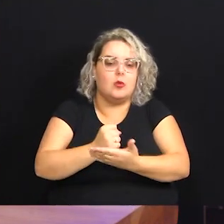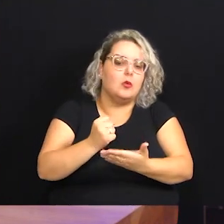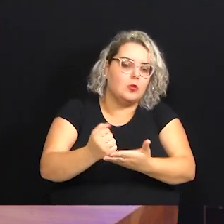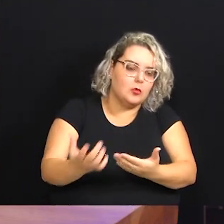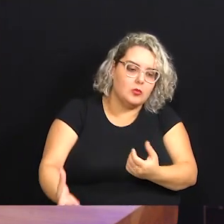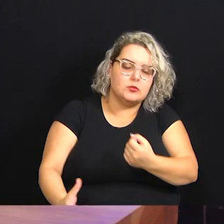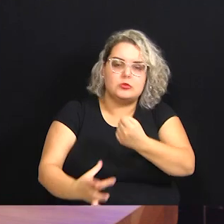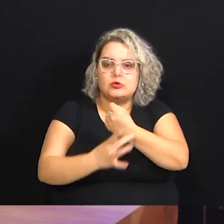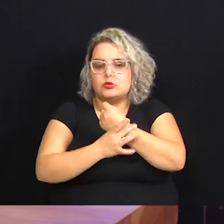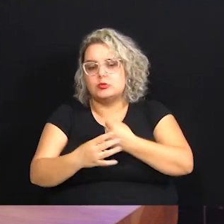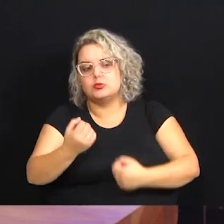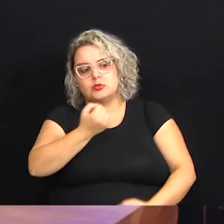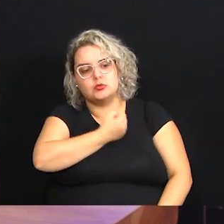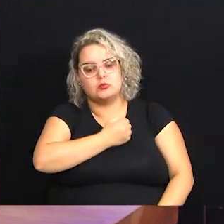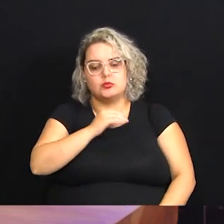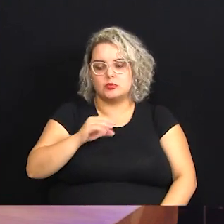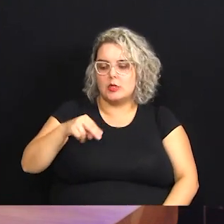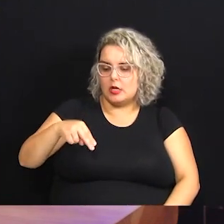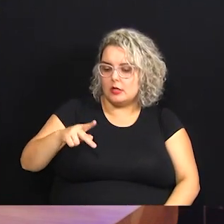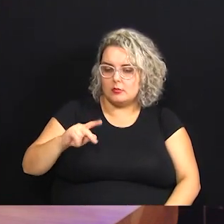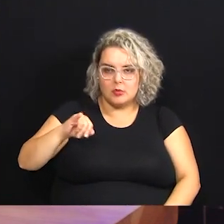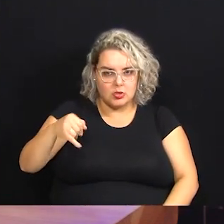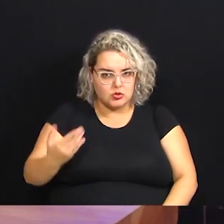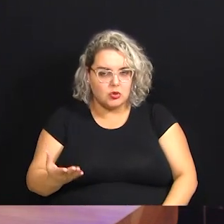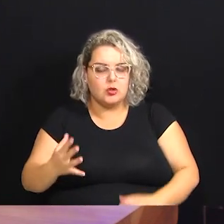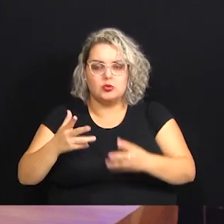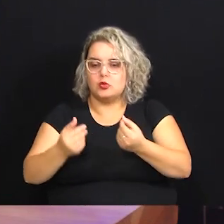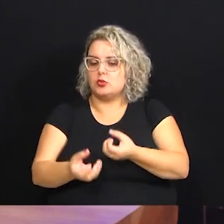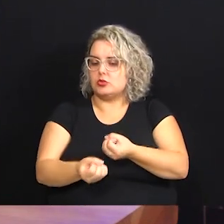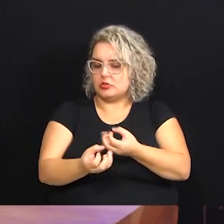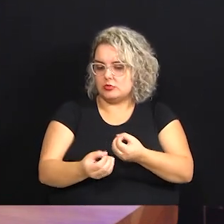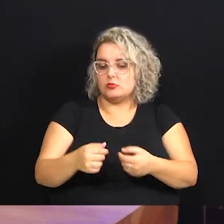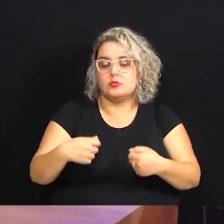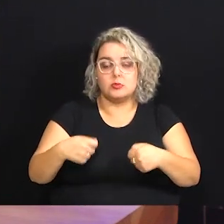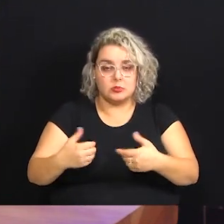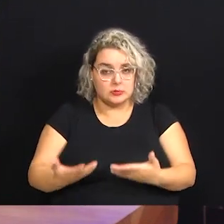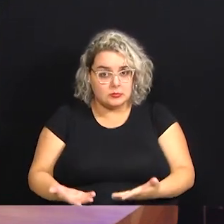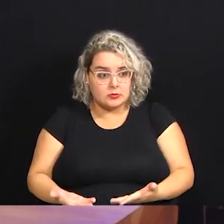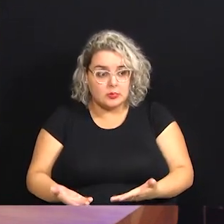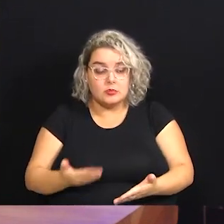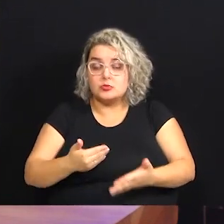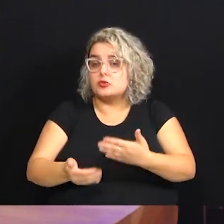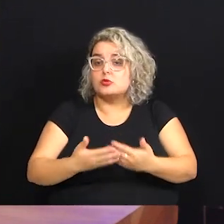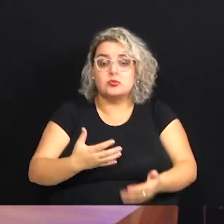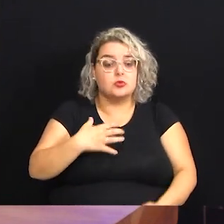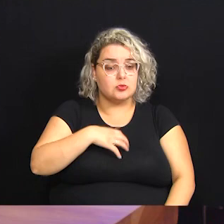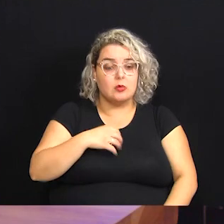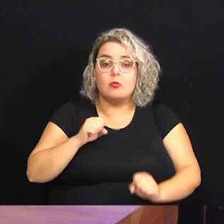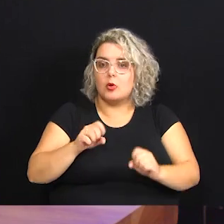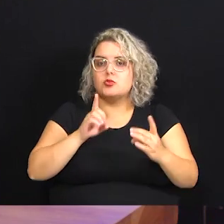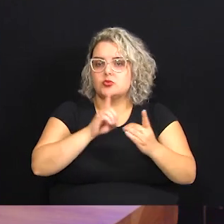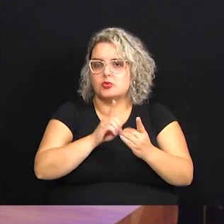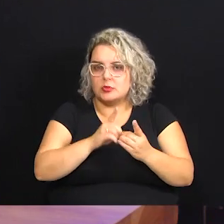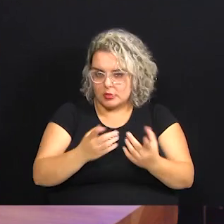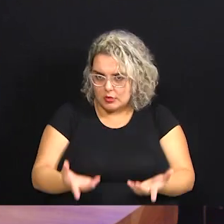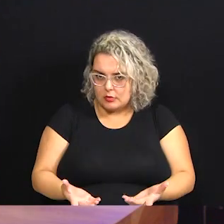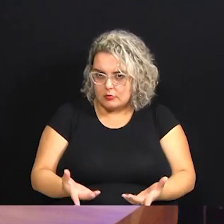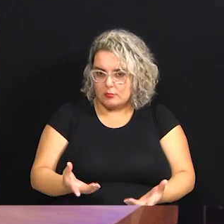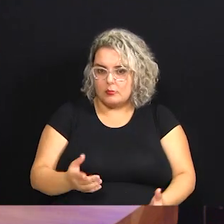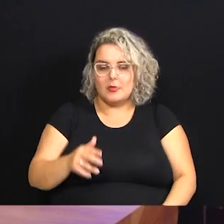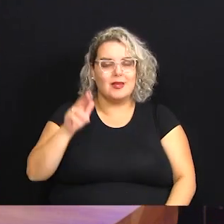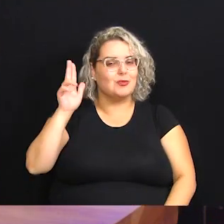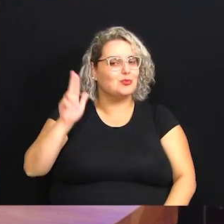seguro, tem ali o número do CNPJ, tem todas as informações. De qualquer forma, pode consultar. Mas a